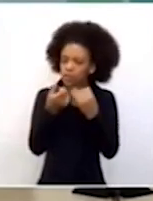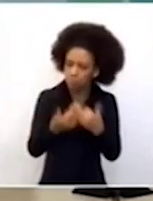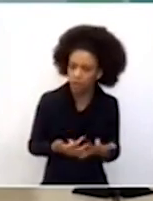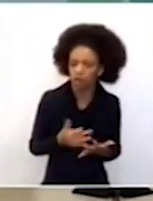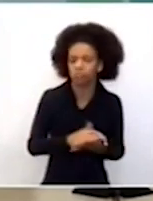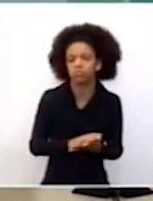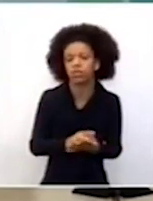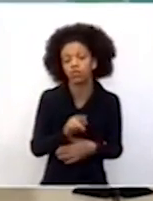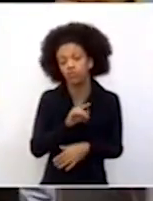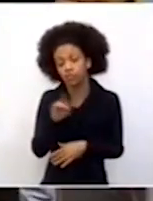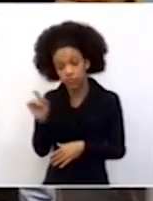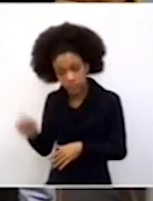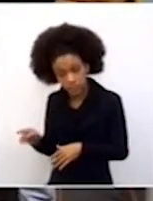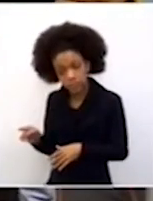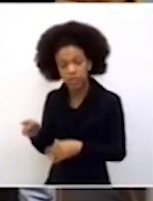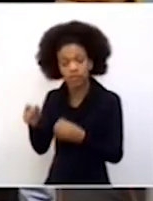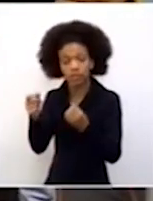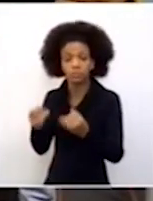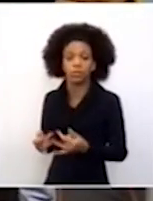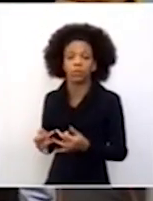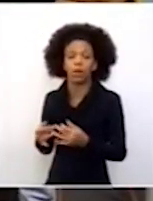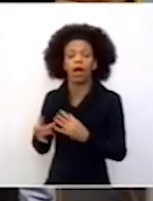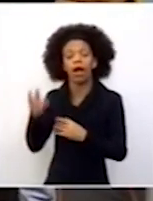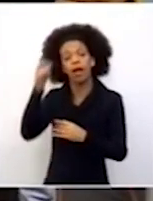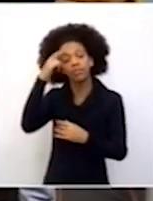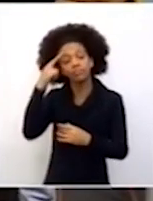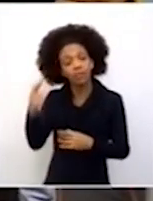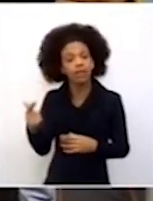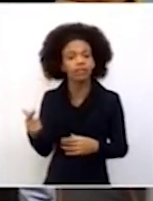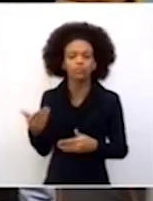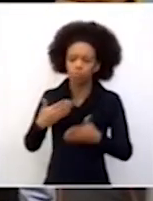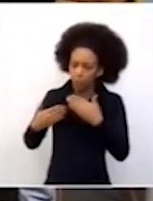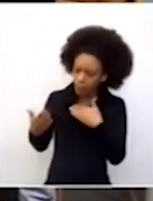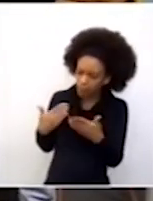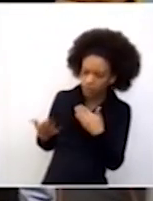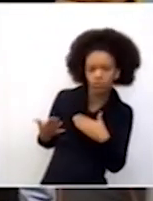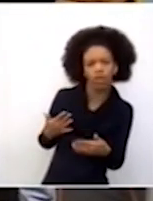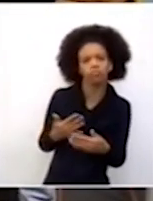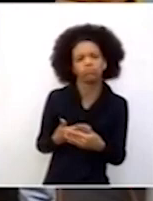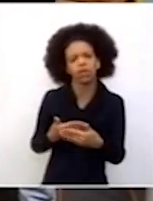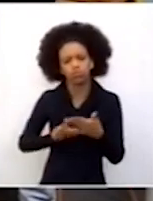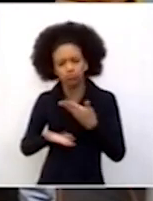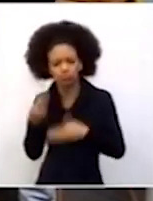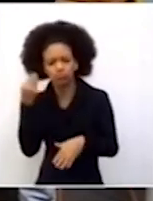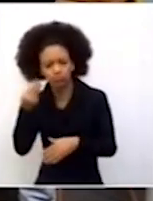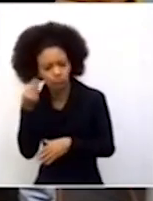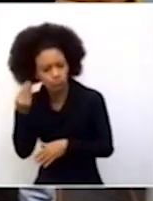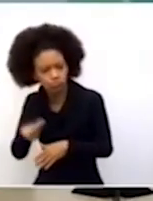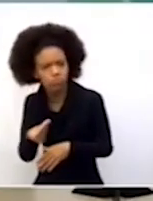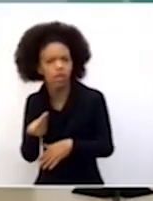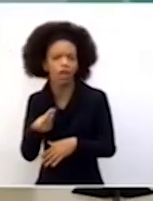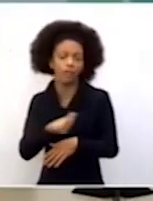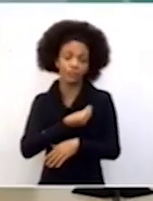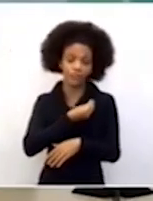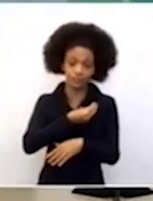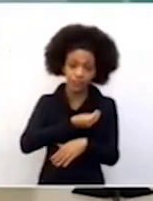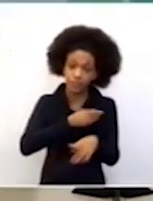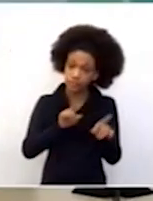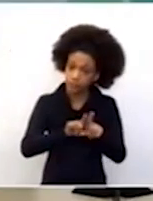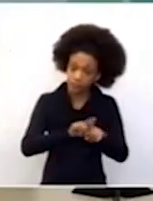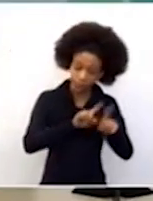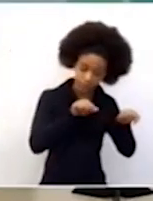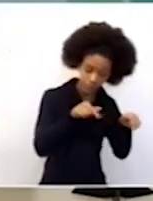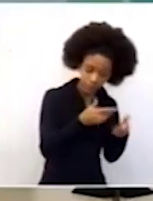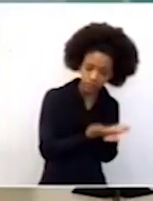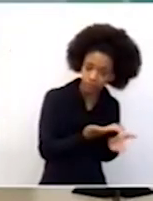disse, professor Marcelo, a ideia é a gente ter esse bate-papo mesmo, essa troca de experiências, de vivência de sala